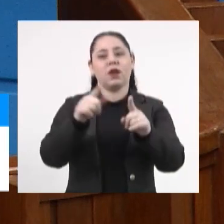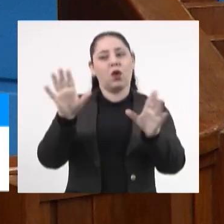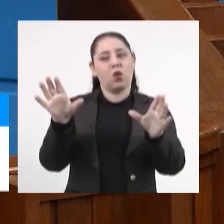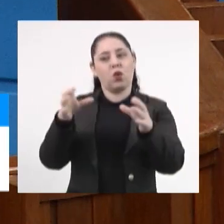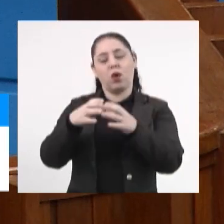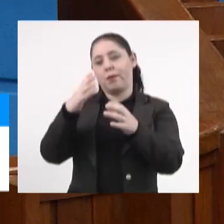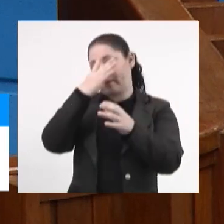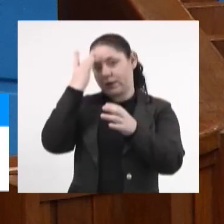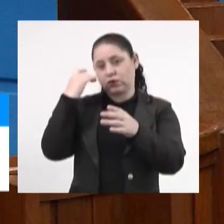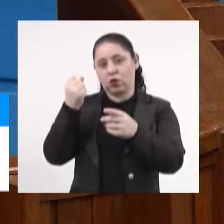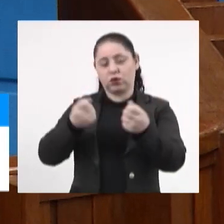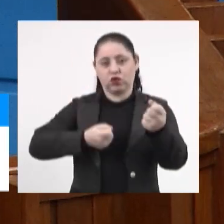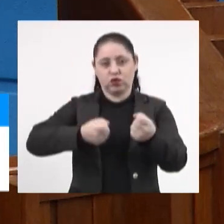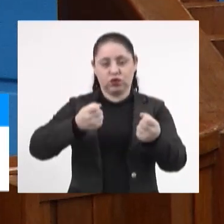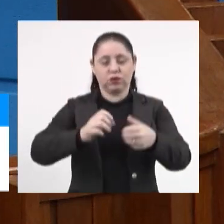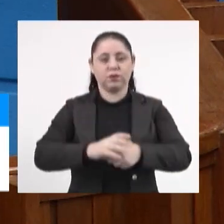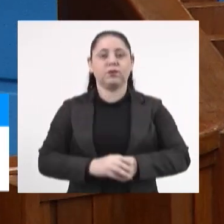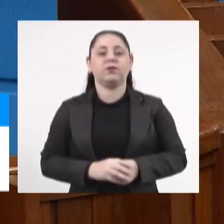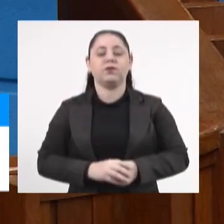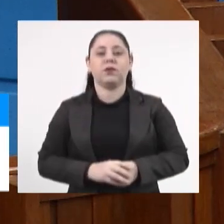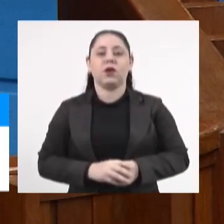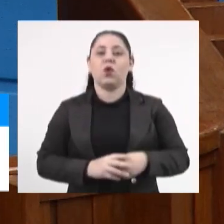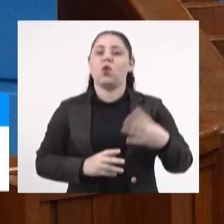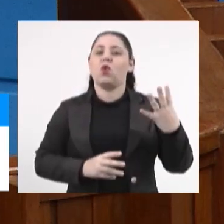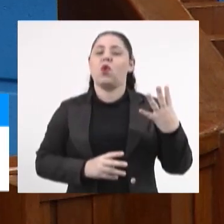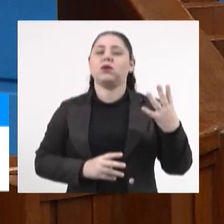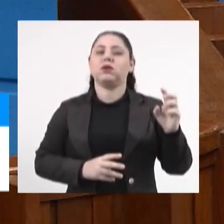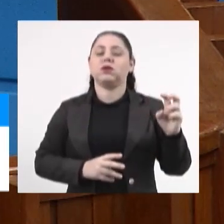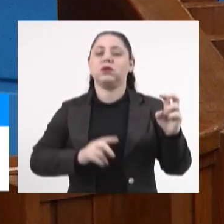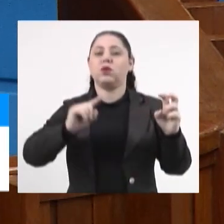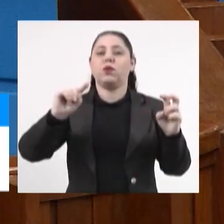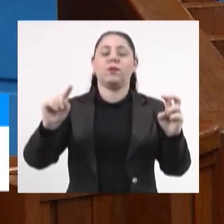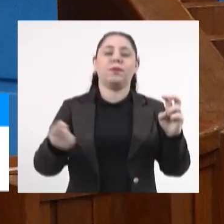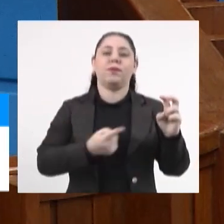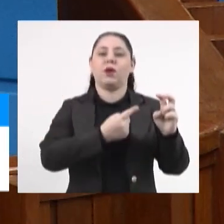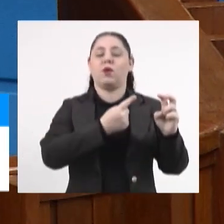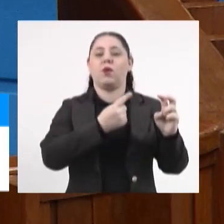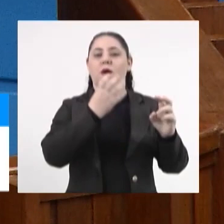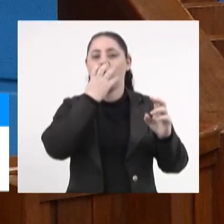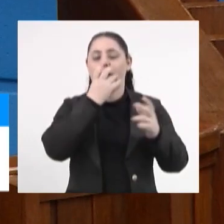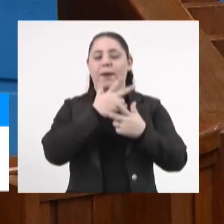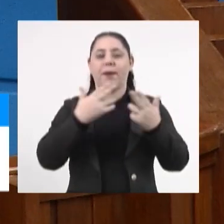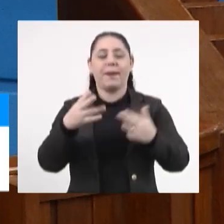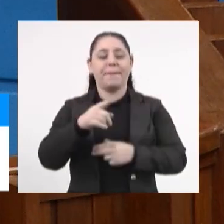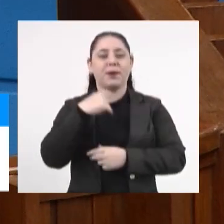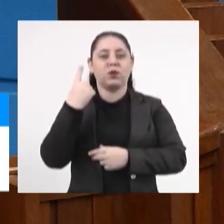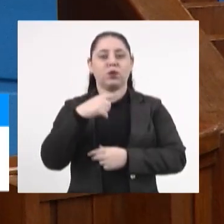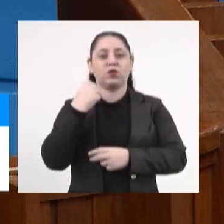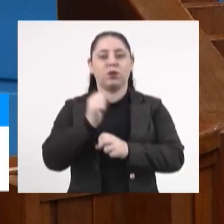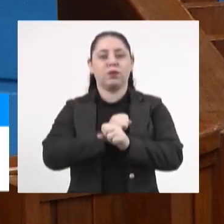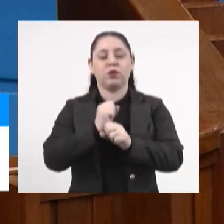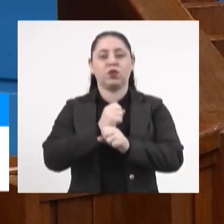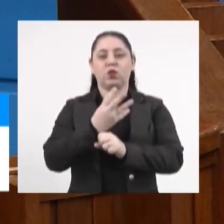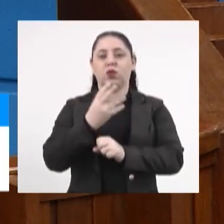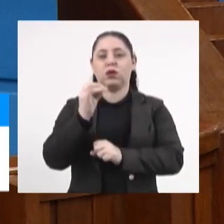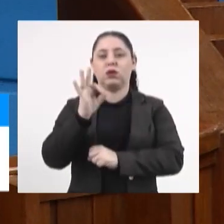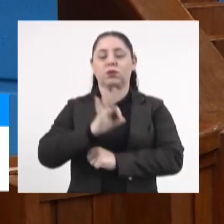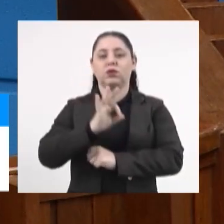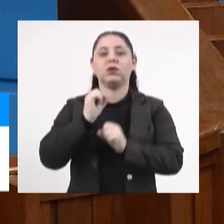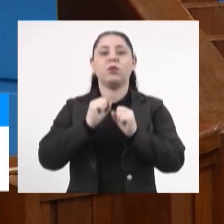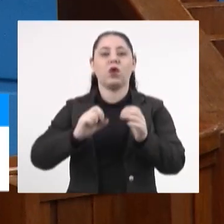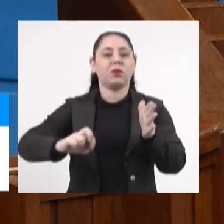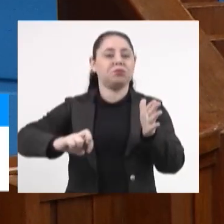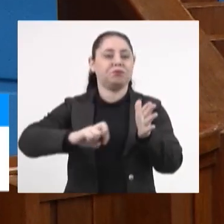ocupantes dos veículos. São de 4 a 5 mil animais mortos anualmente, sendo que 40% podem